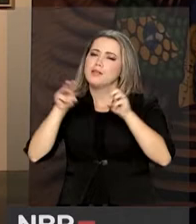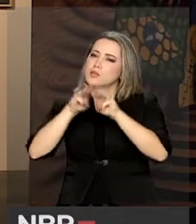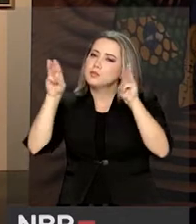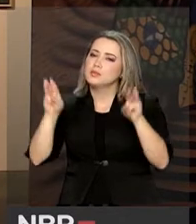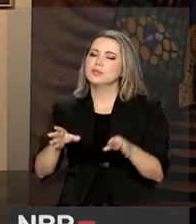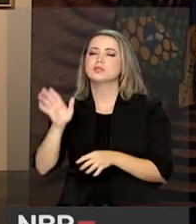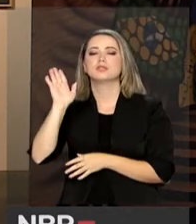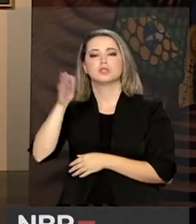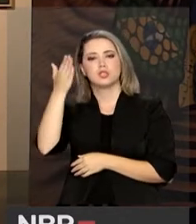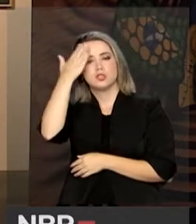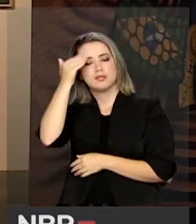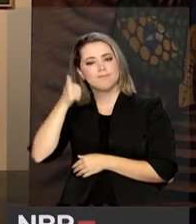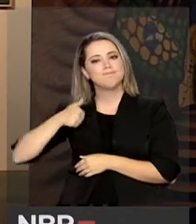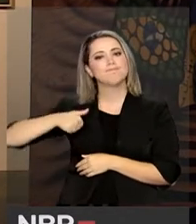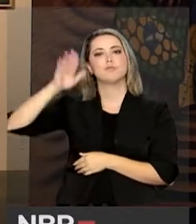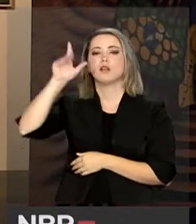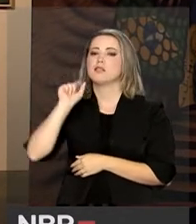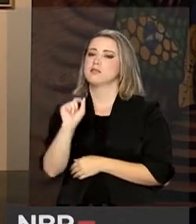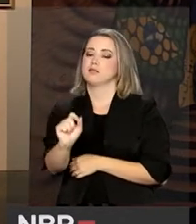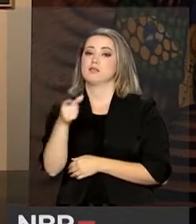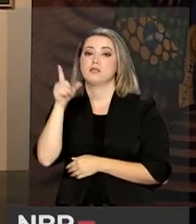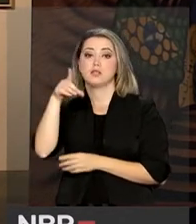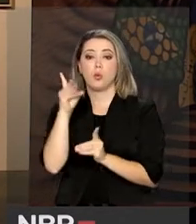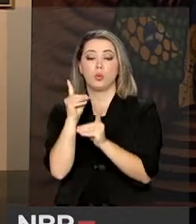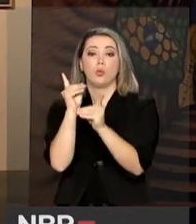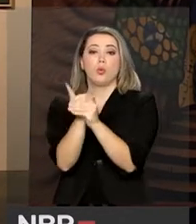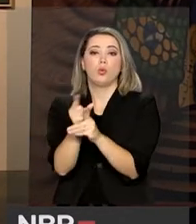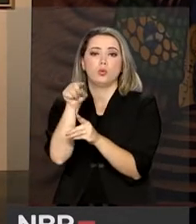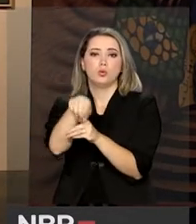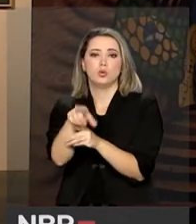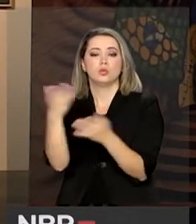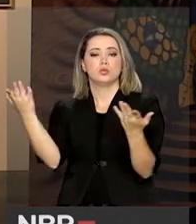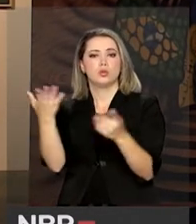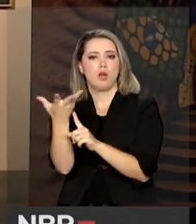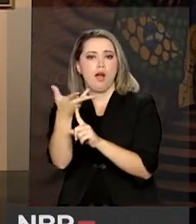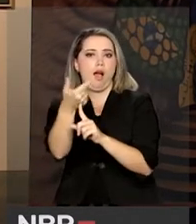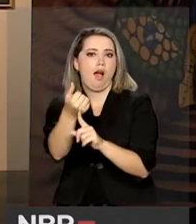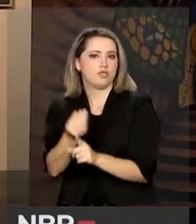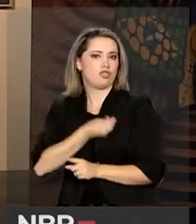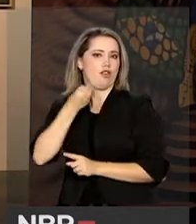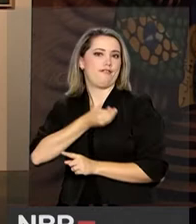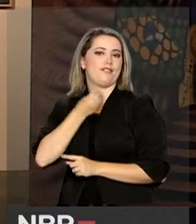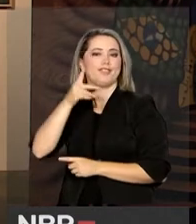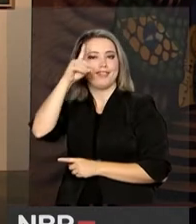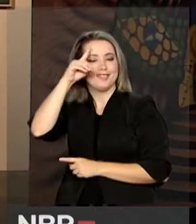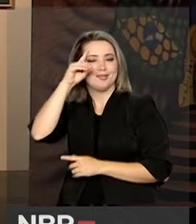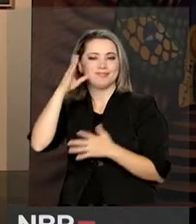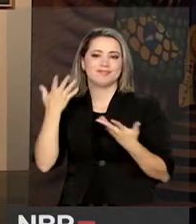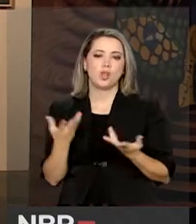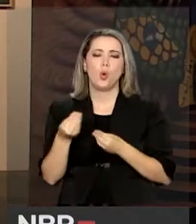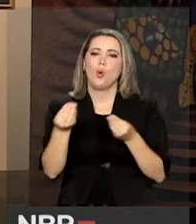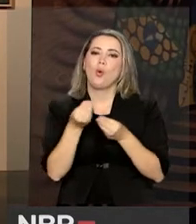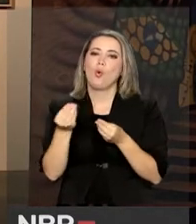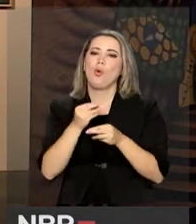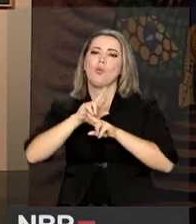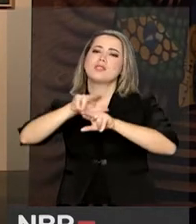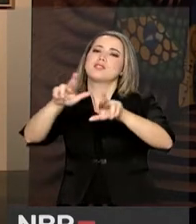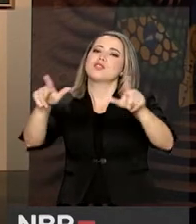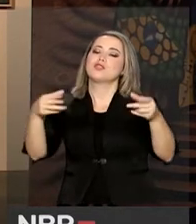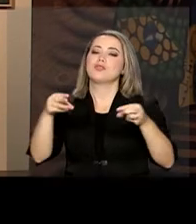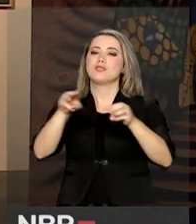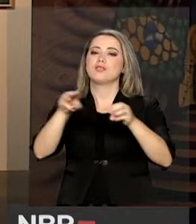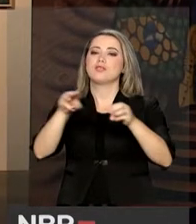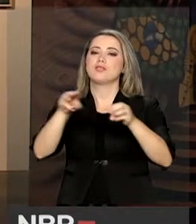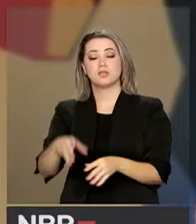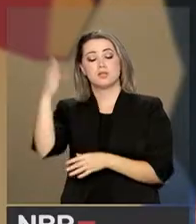vão muito além disso, né? Eles são um encontro entre a arte e a vida cotidiana, né? Conta pra gente como é que é essa diversidade dos museus